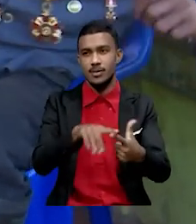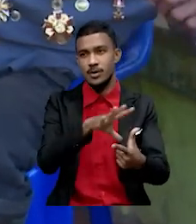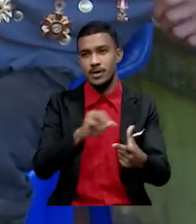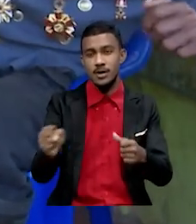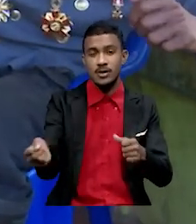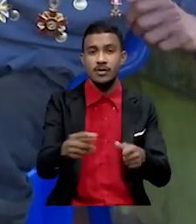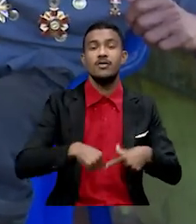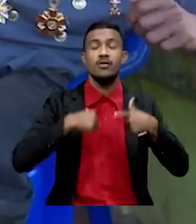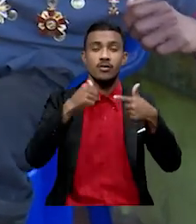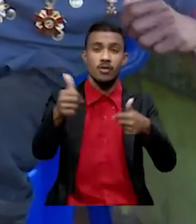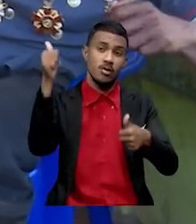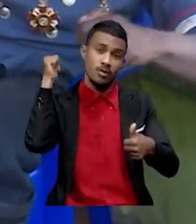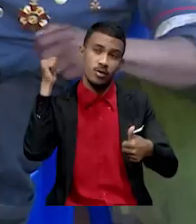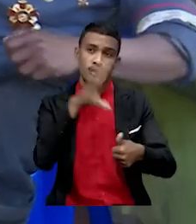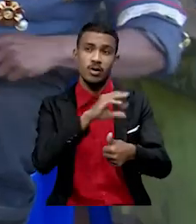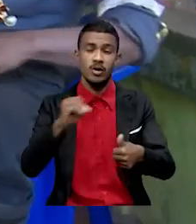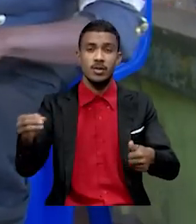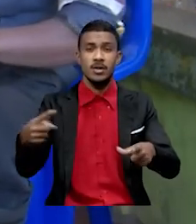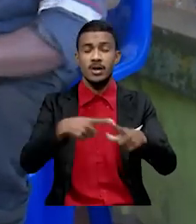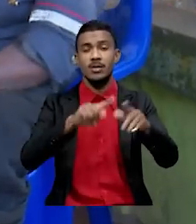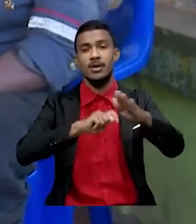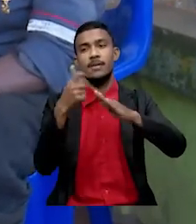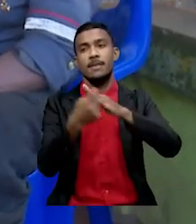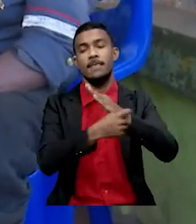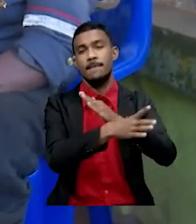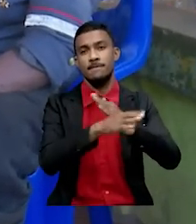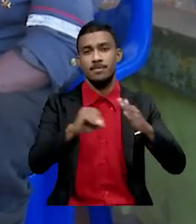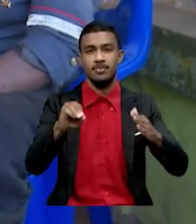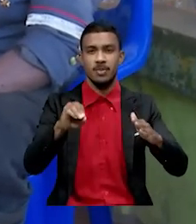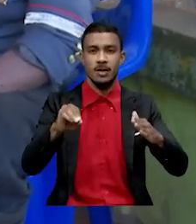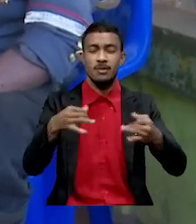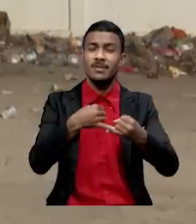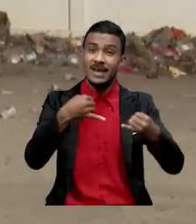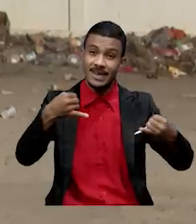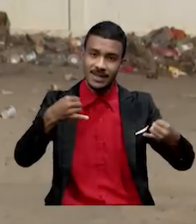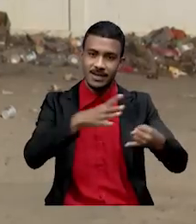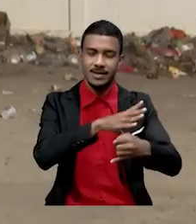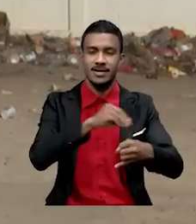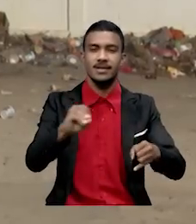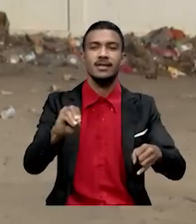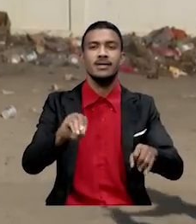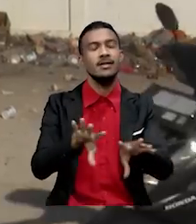kutuk mak boi tiru hau ne kutuk ya au ne kelen nia urat mak kutuk ne mak ari cira kara